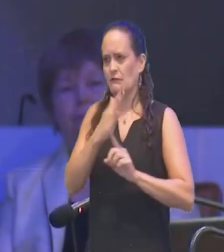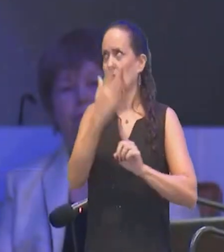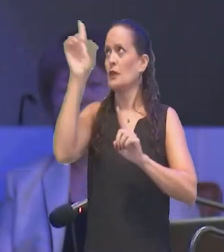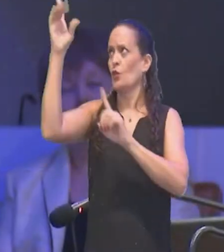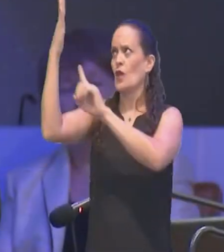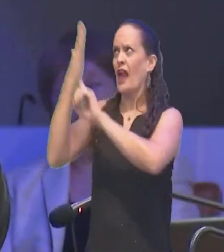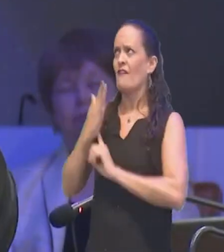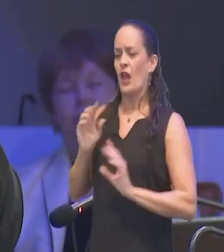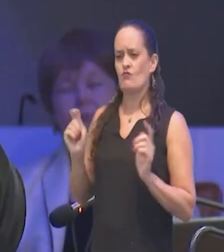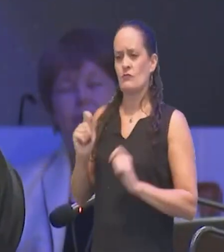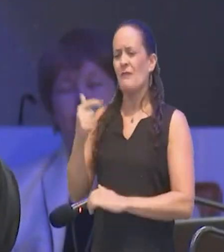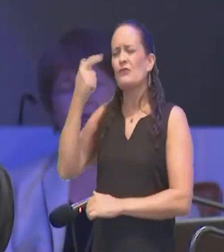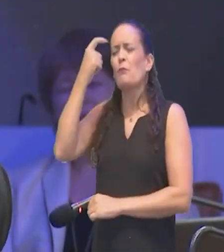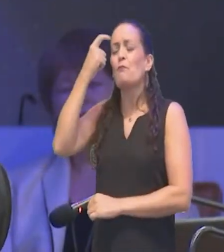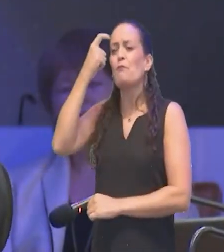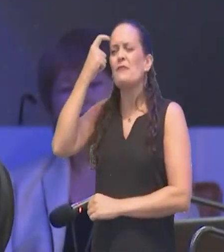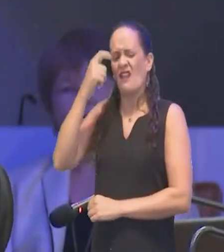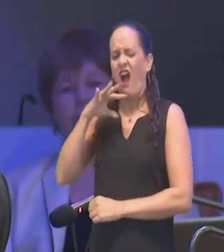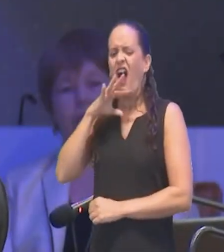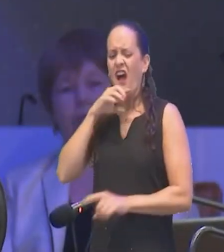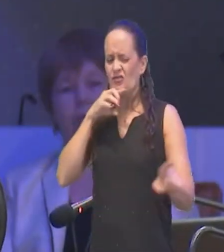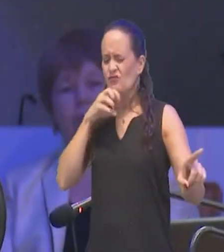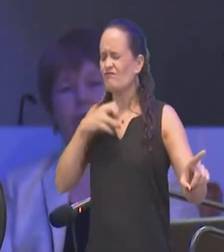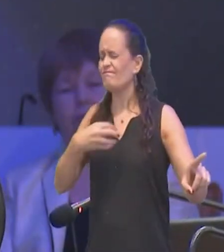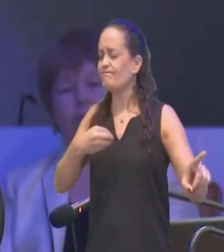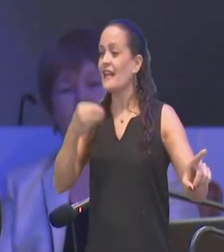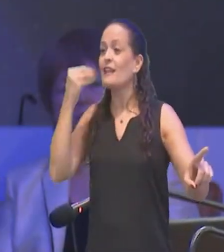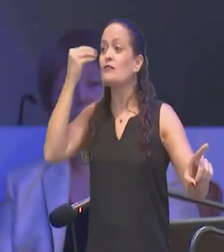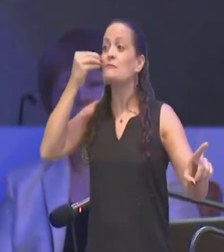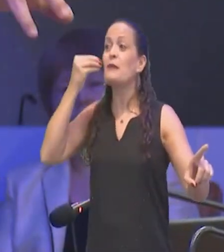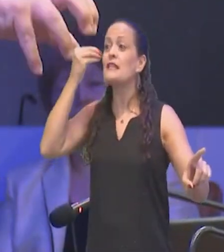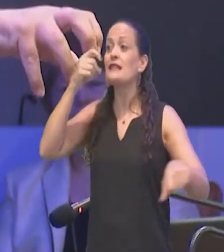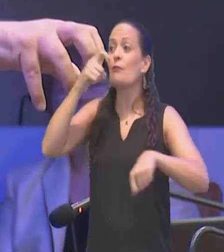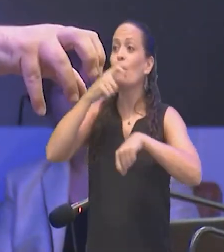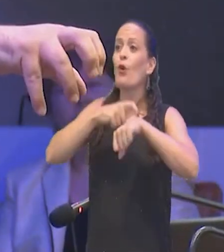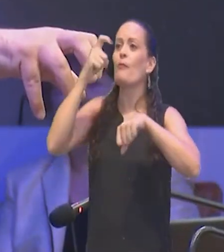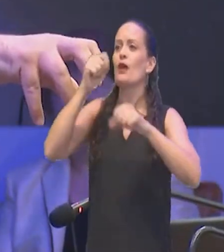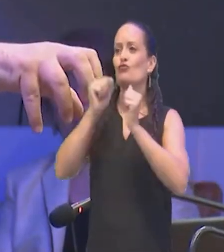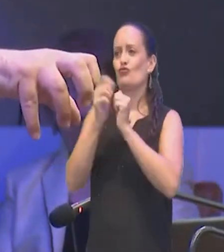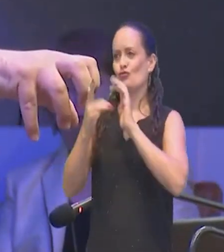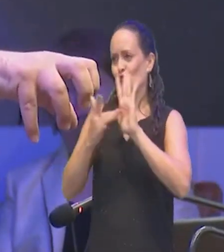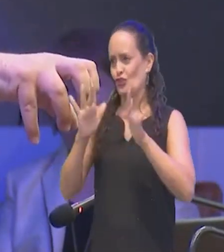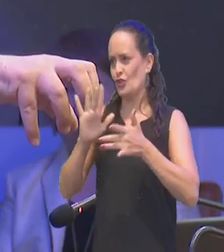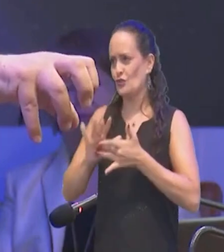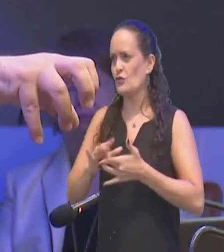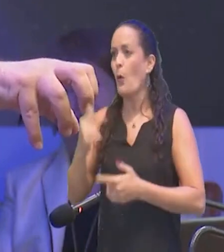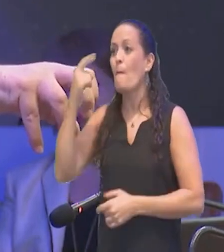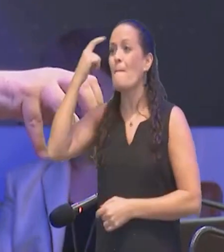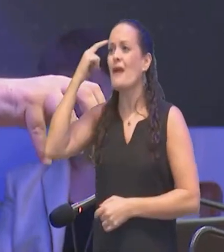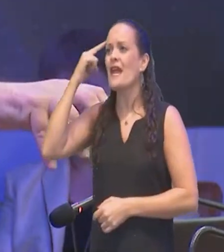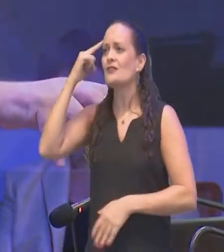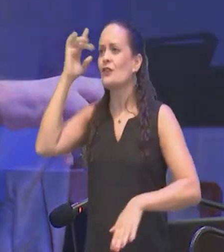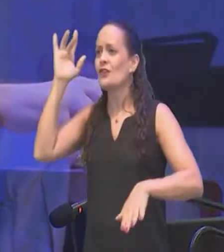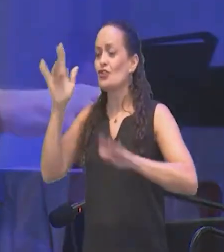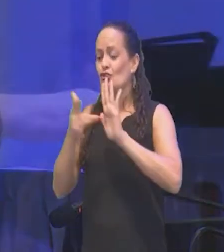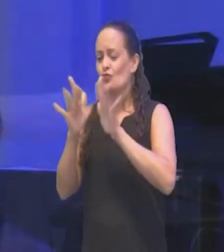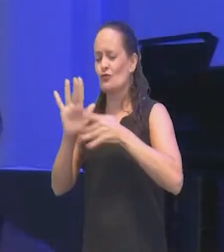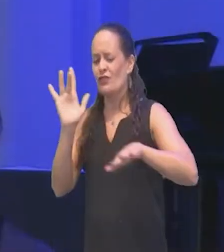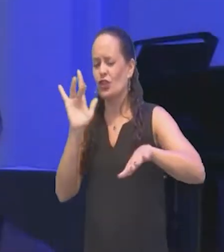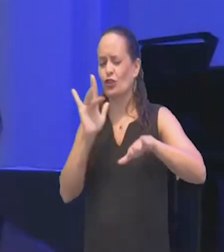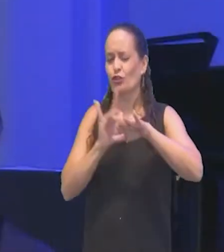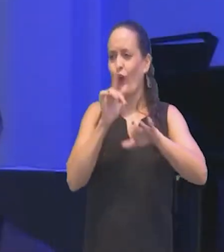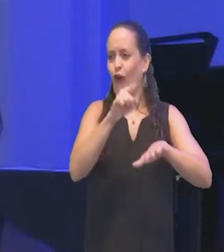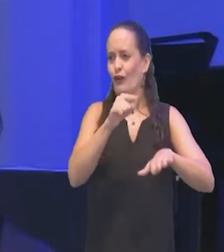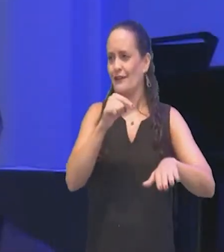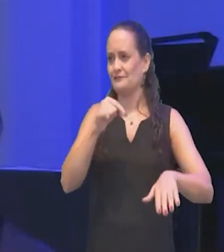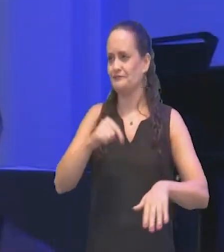mas eu tive uma plena convicção de que mesmo inconsciente, o Espírito Santo de Deus foi lá e alcançou aquele coração. E